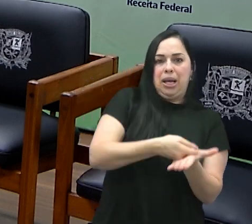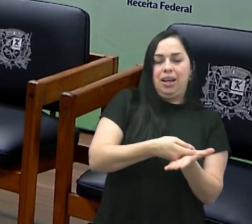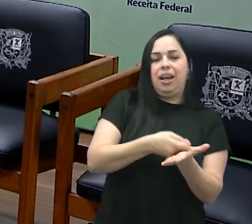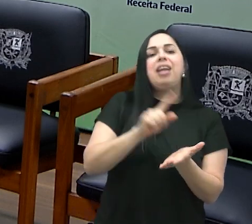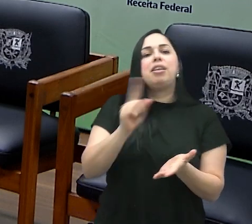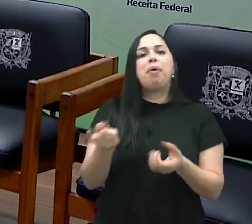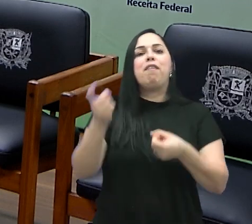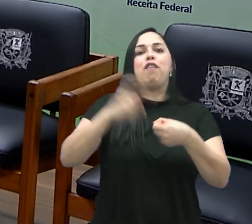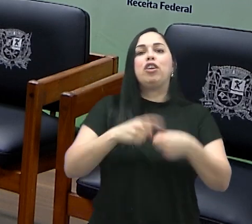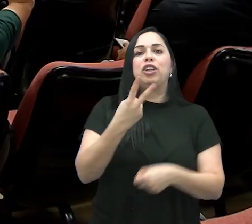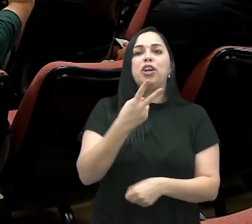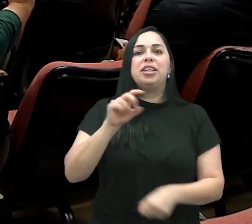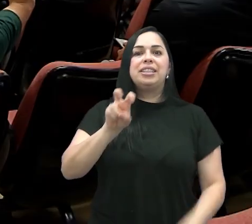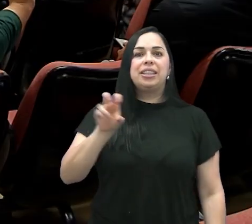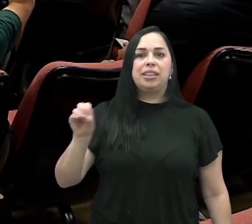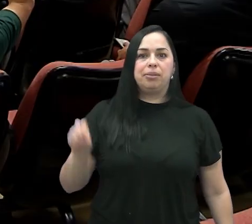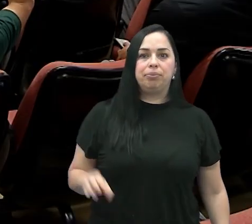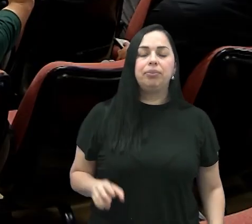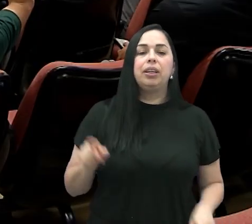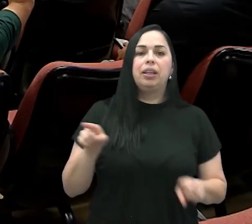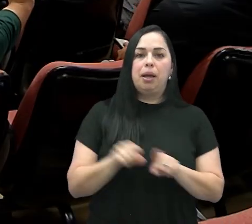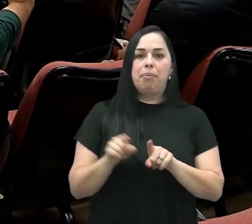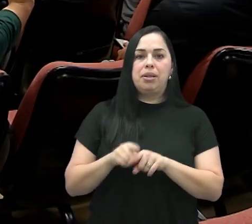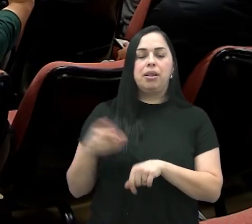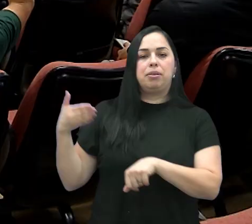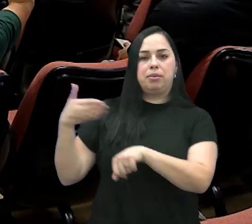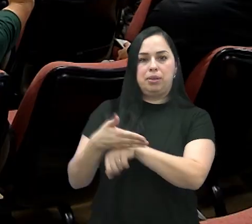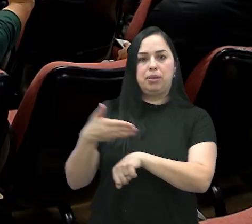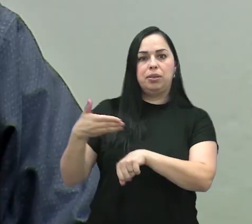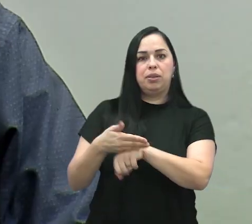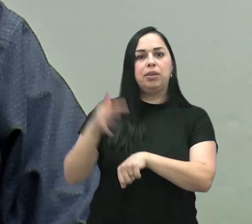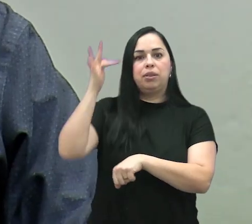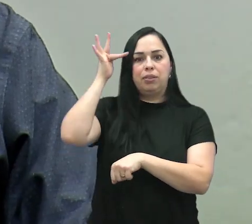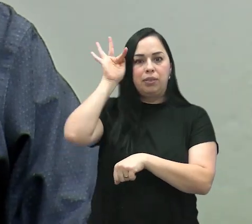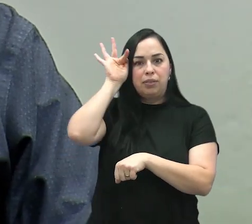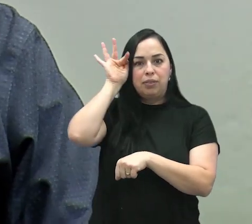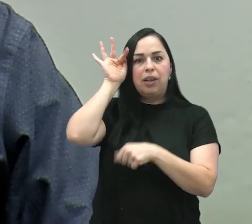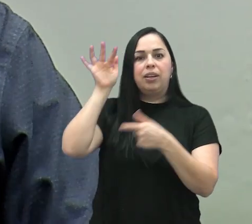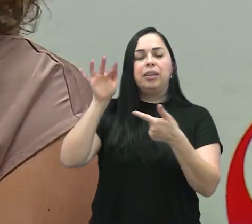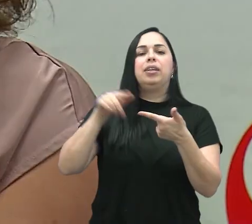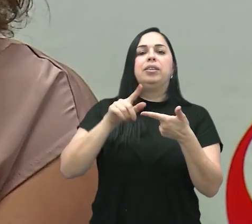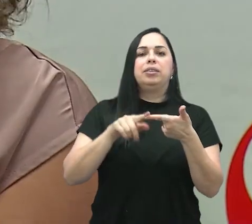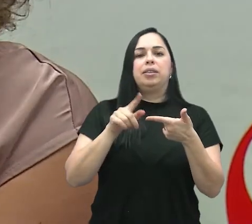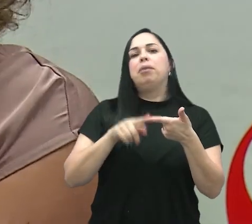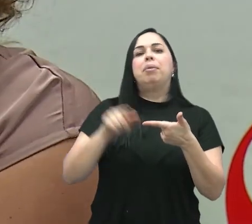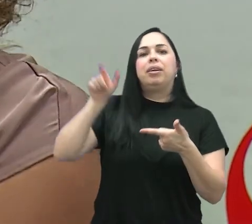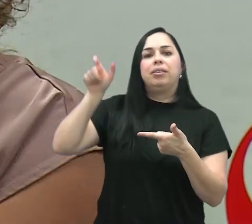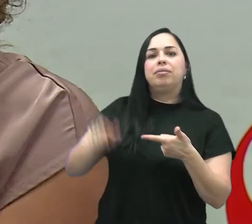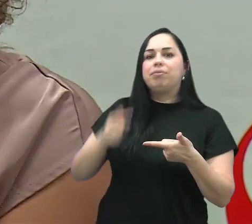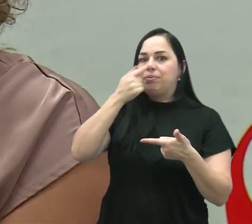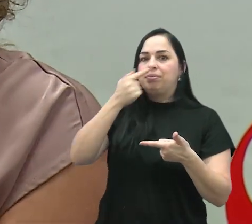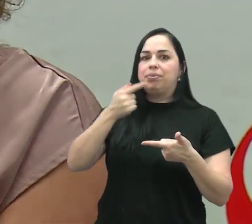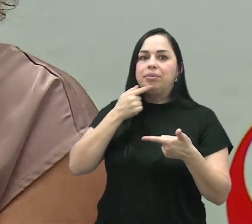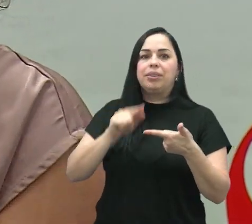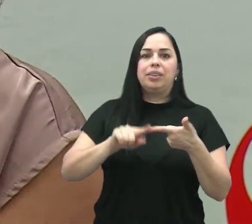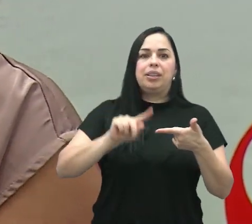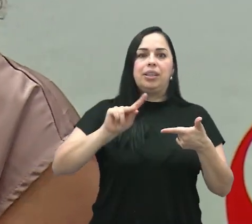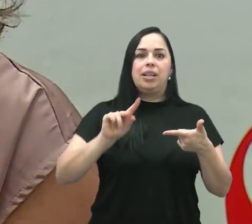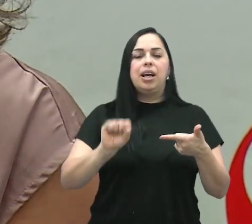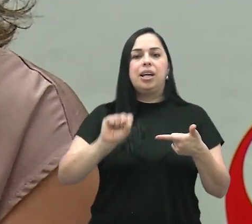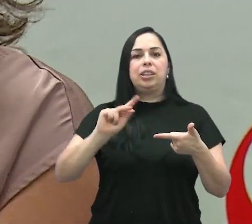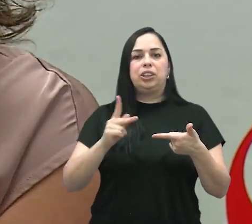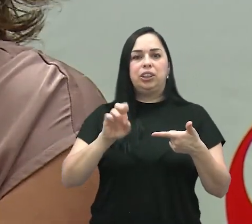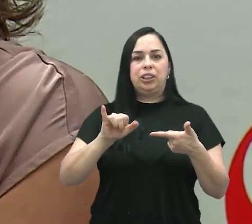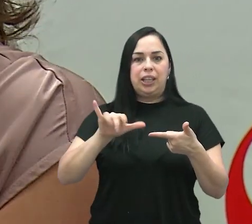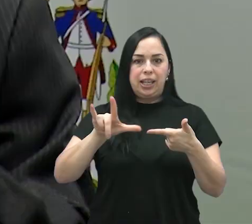doação de 500, vai para R$2.500. O encontro contou com a presença do prefeito Anderson Farias, da primeira-dama e presidente do Fundo